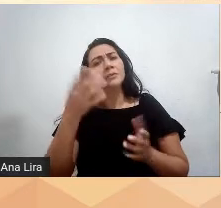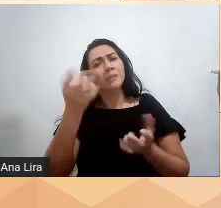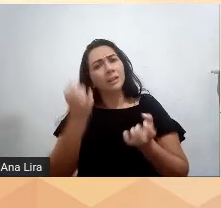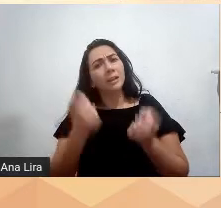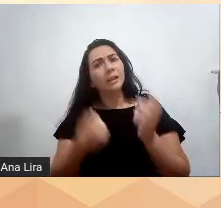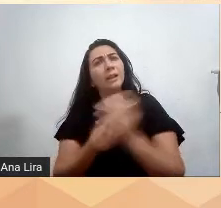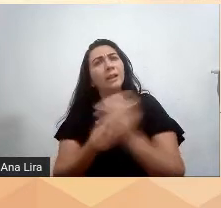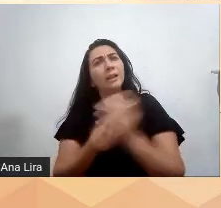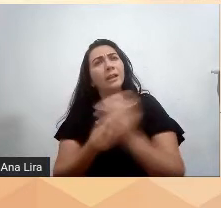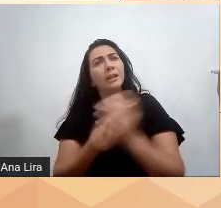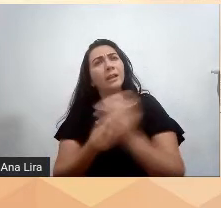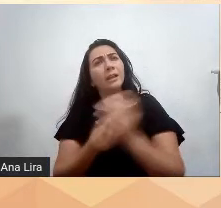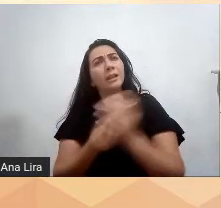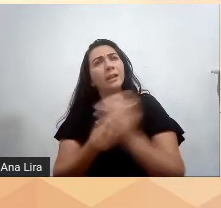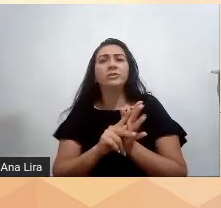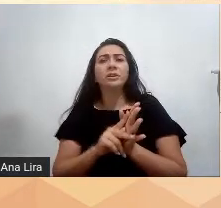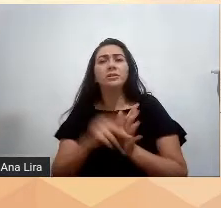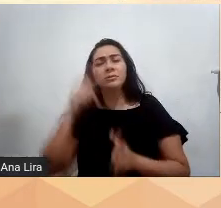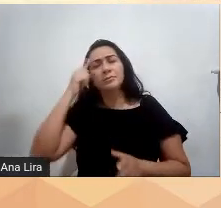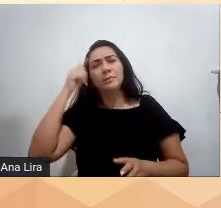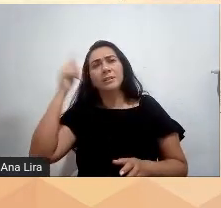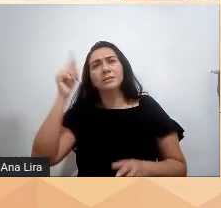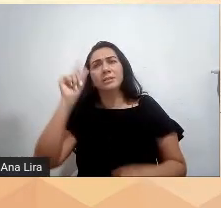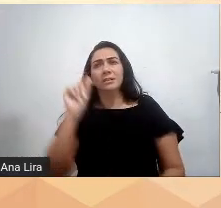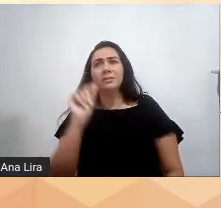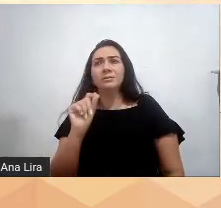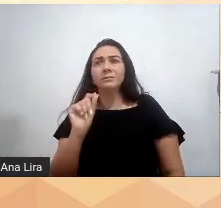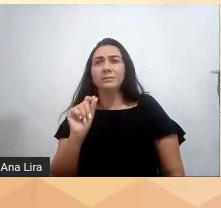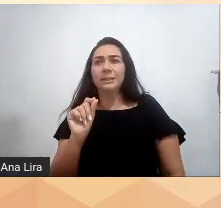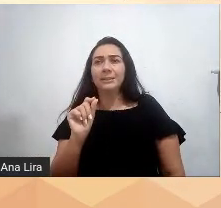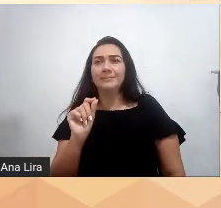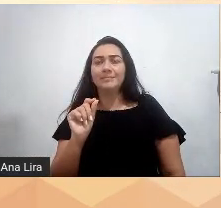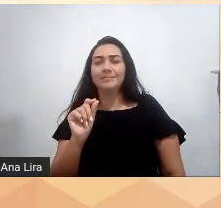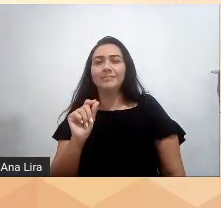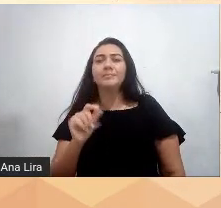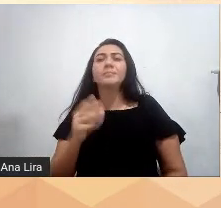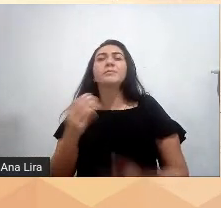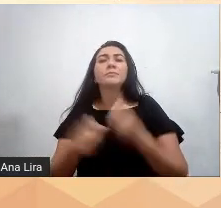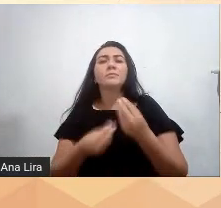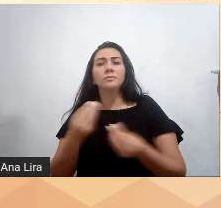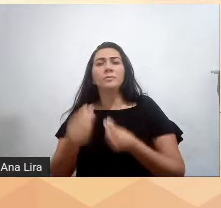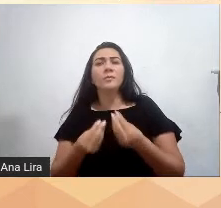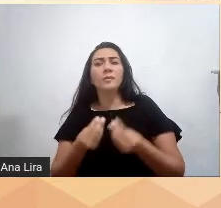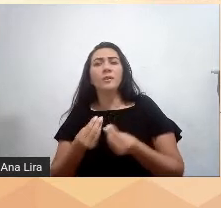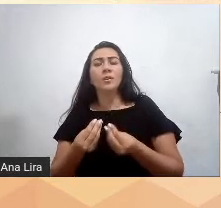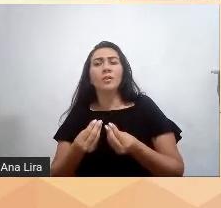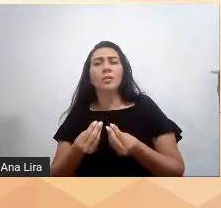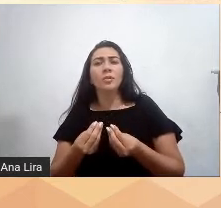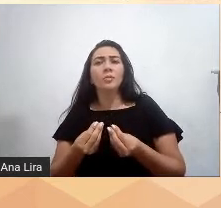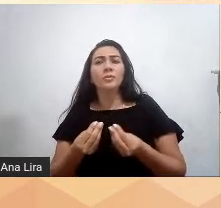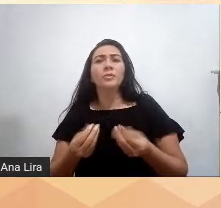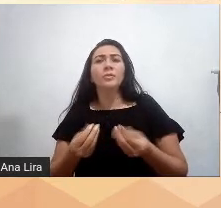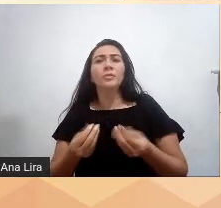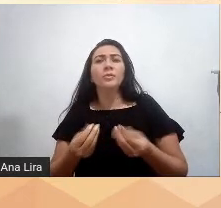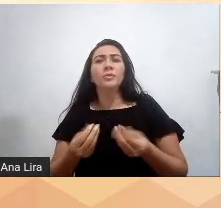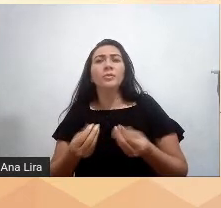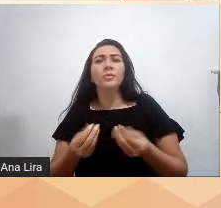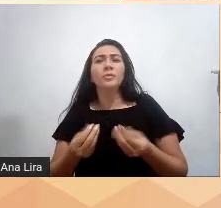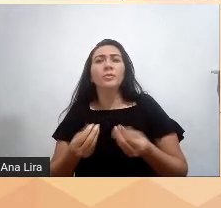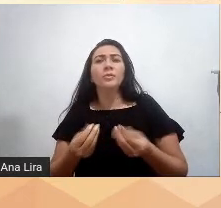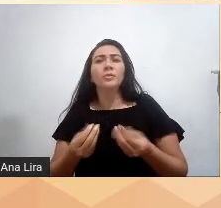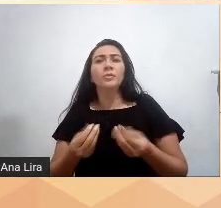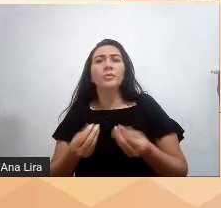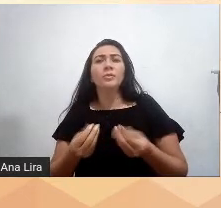desse projeto. O quão sustentável está sendo esse projeto? E a justificativa é justamente onde você vai colocar